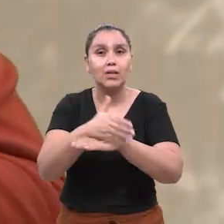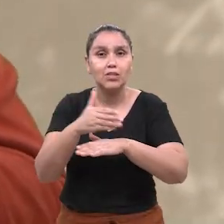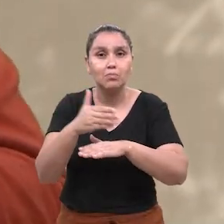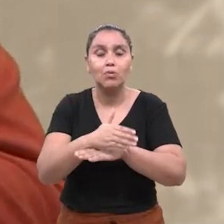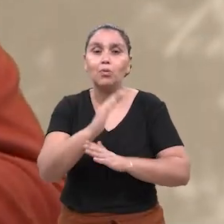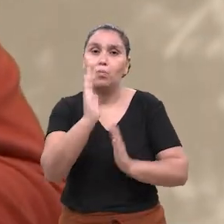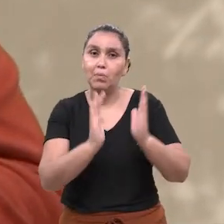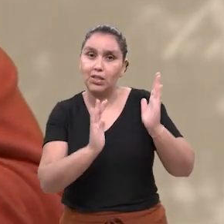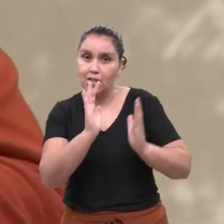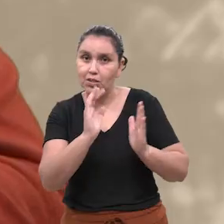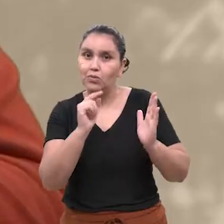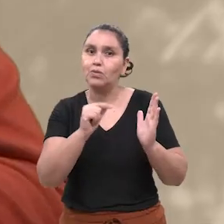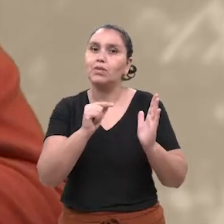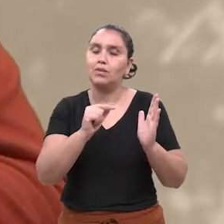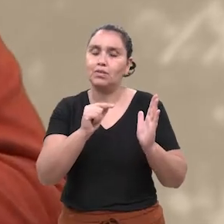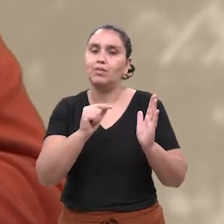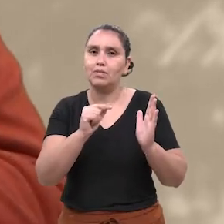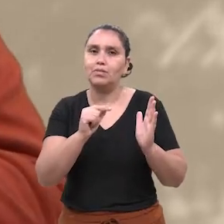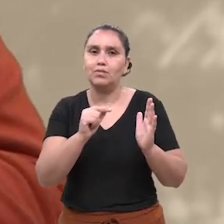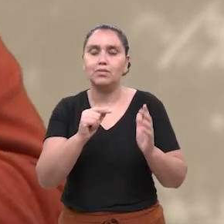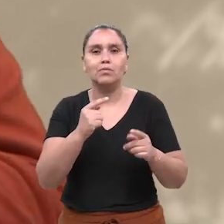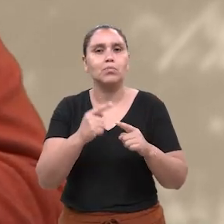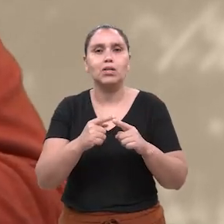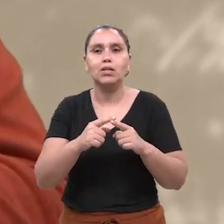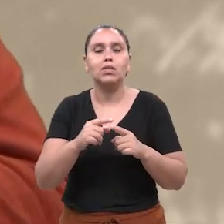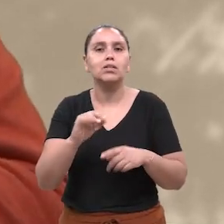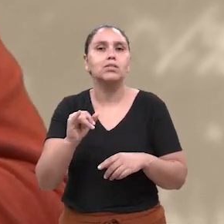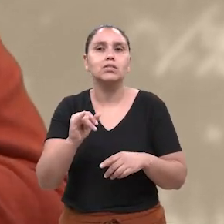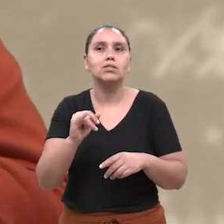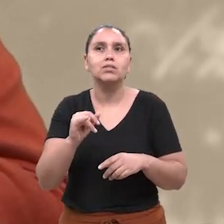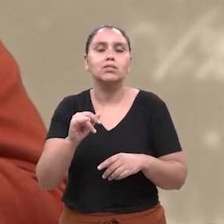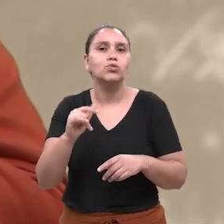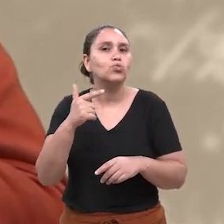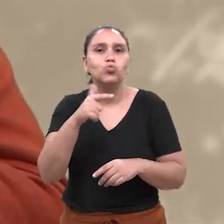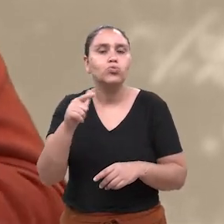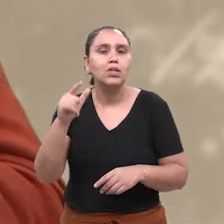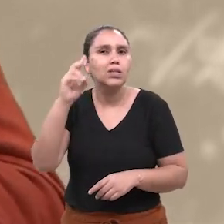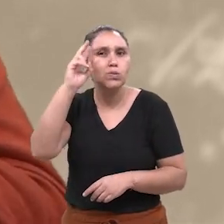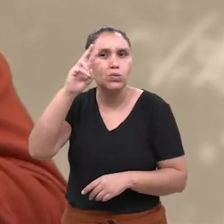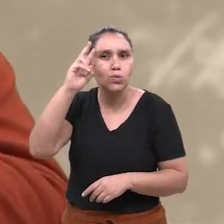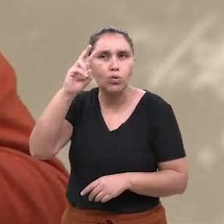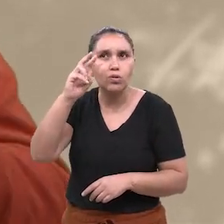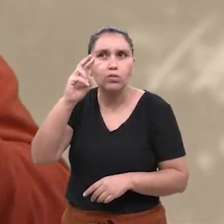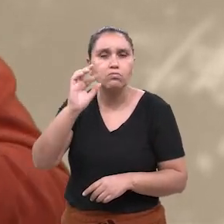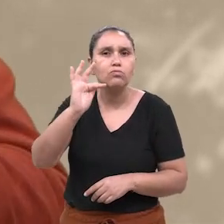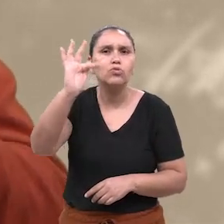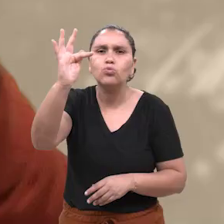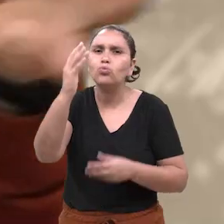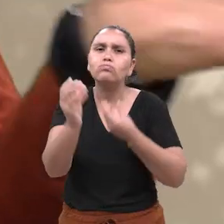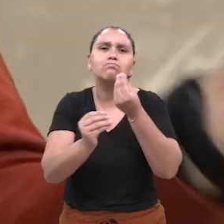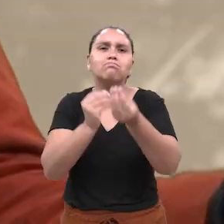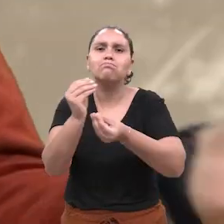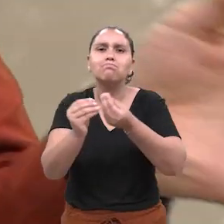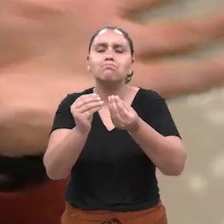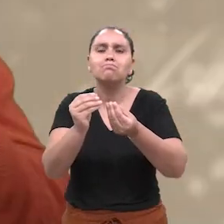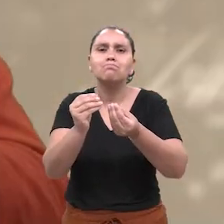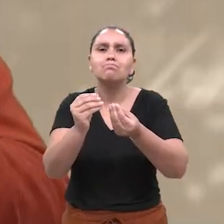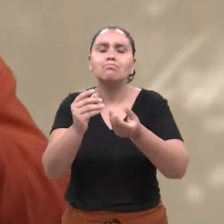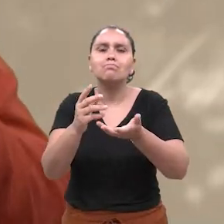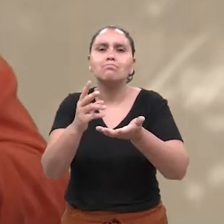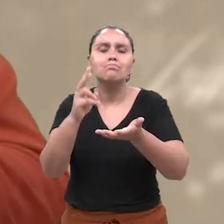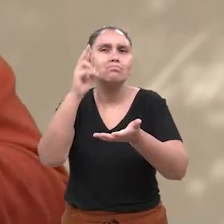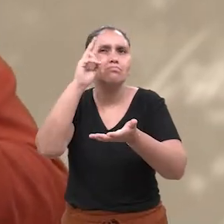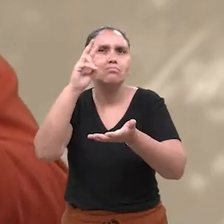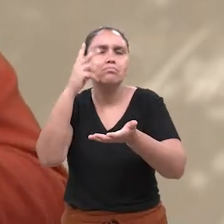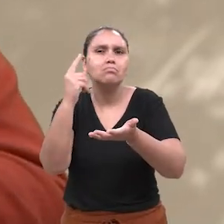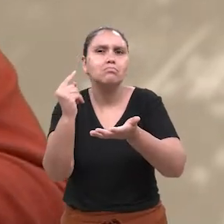lá. Então, eu acho que povo sem história é povo sem futuro, Cris, então, né, e povo sem passado. Então,